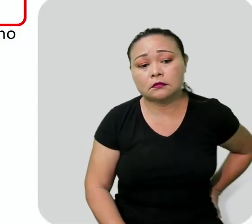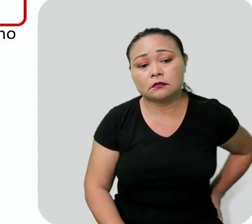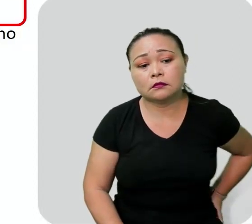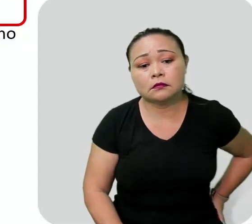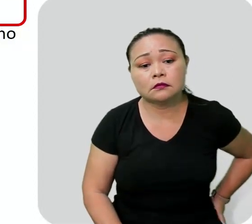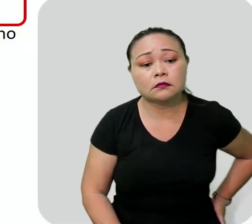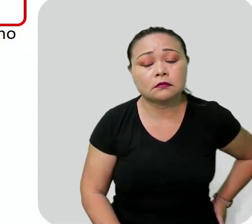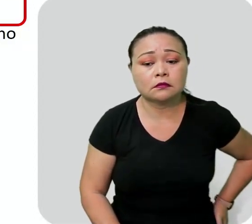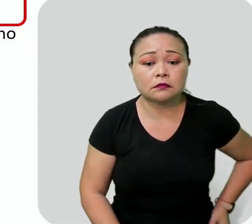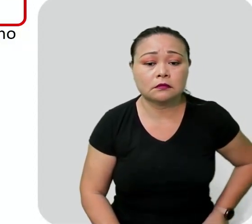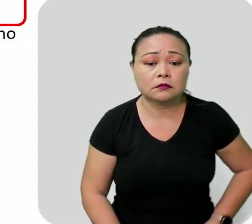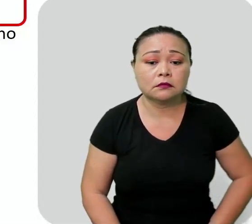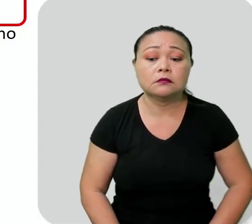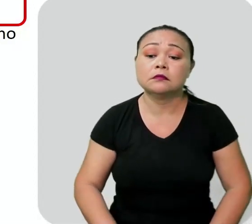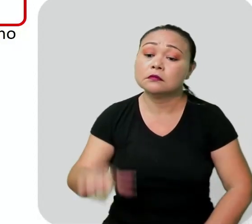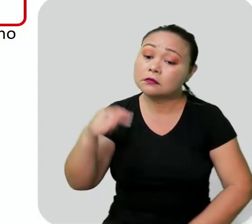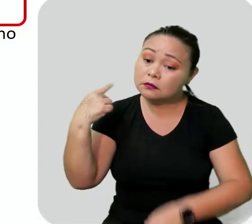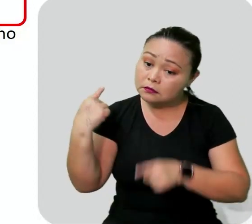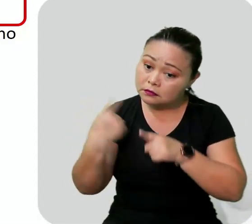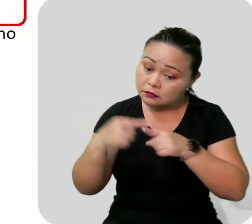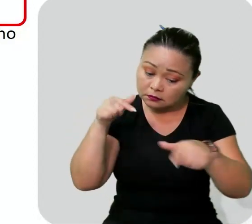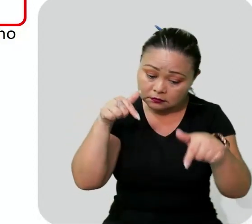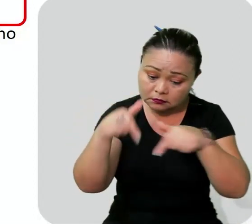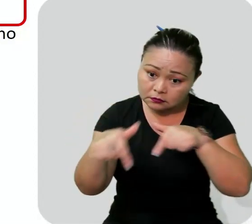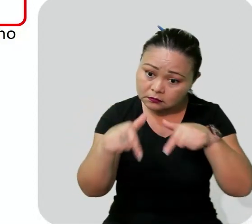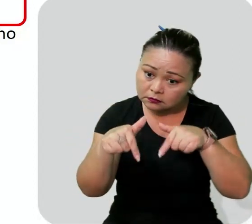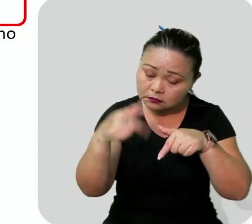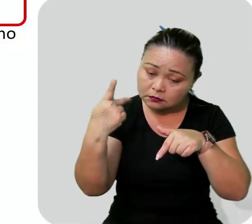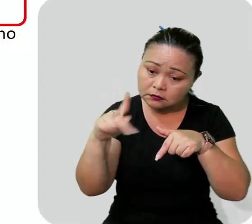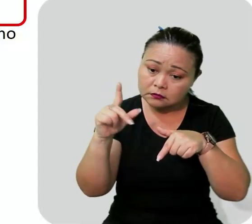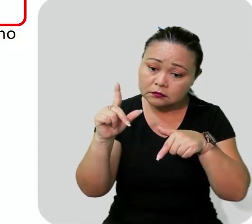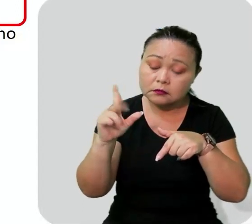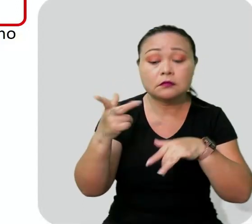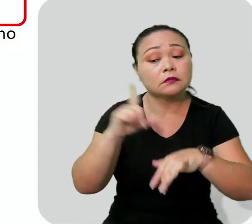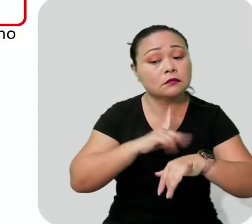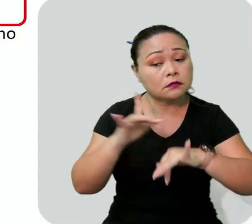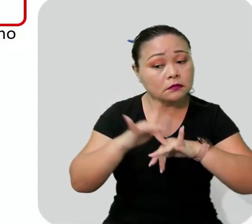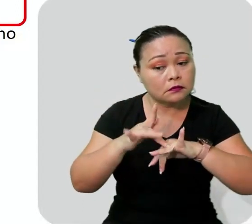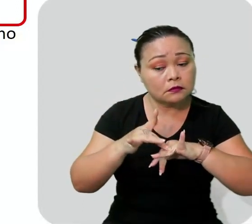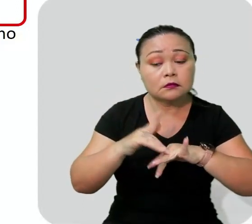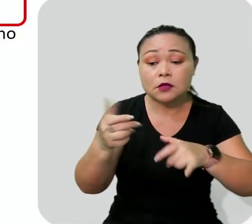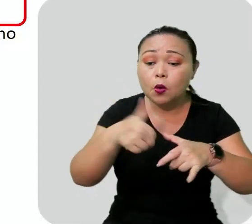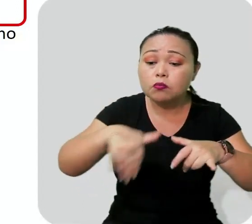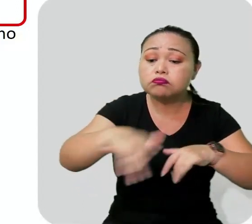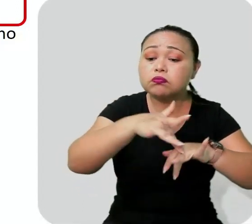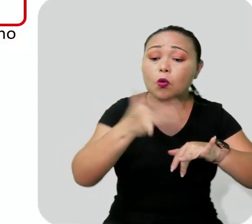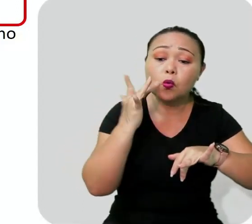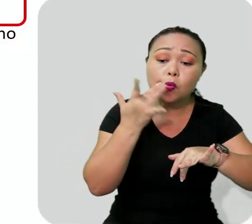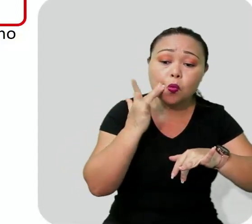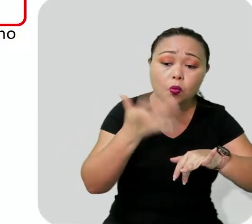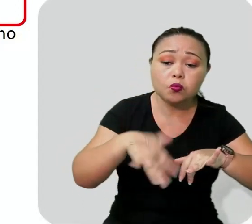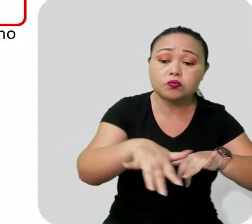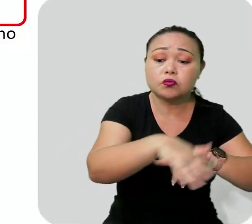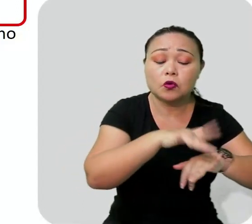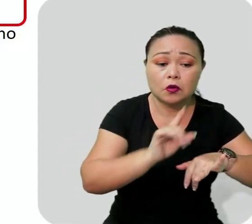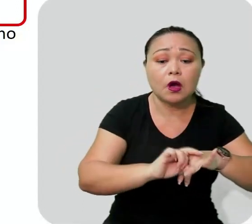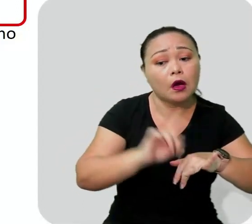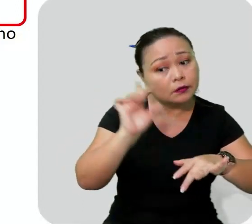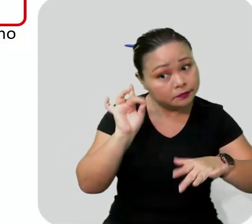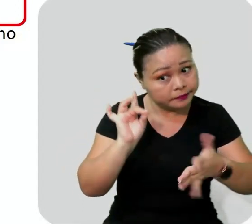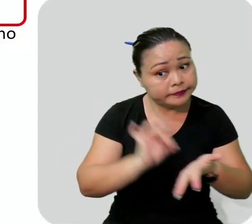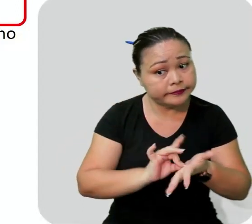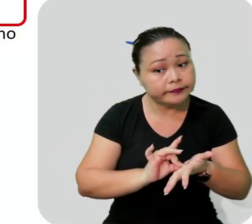à mão de obra, devido à existência de ter muito ouro na região, isso é